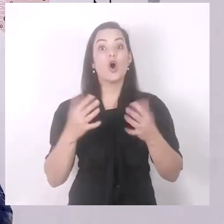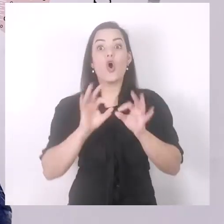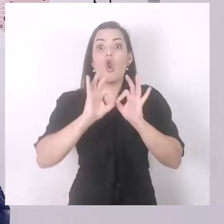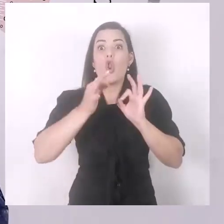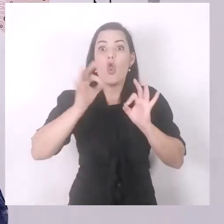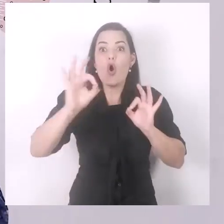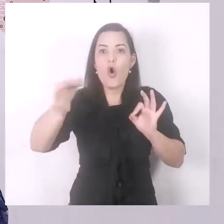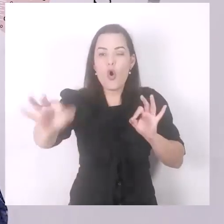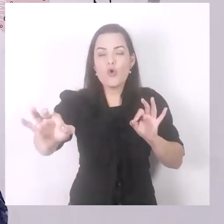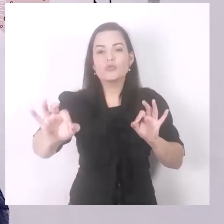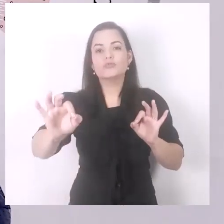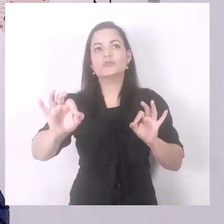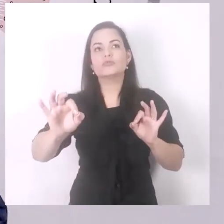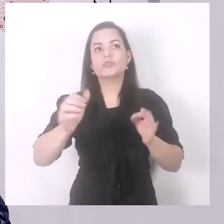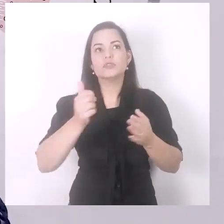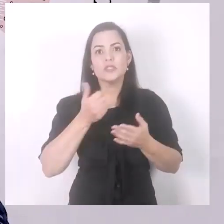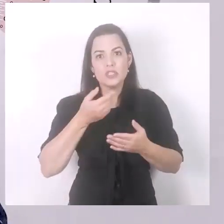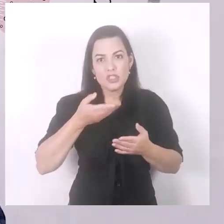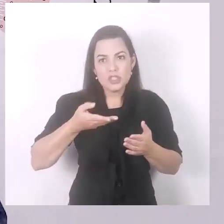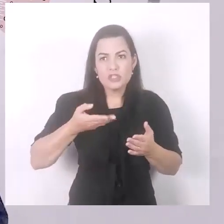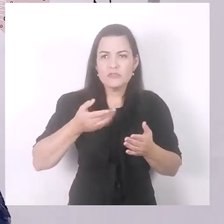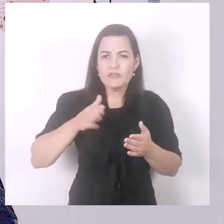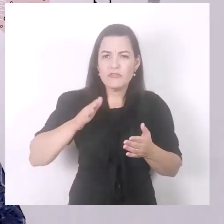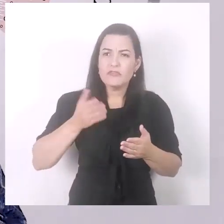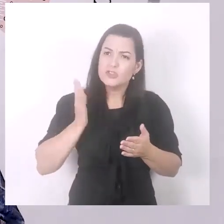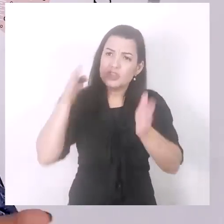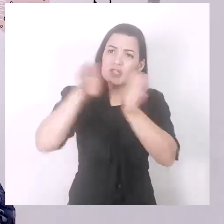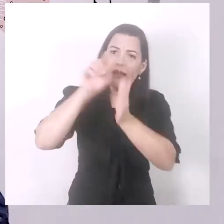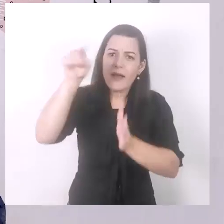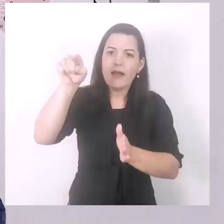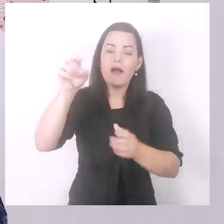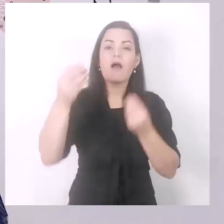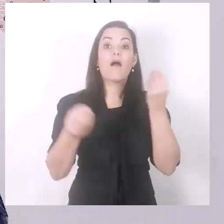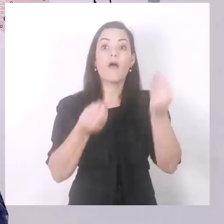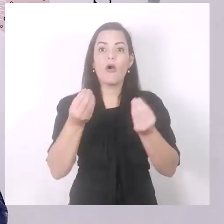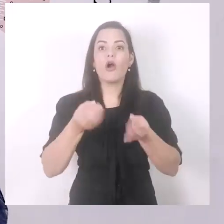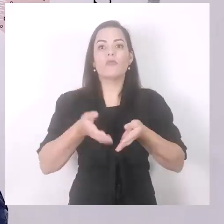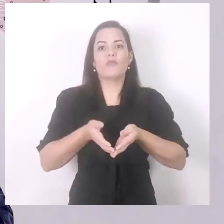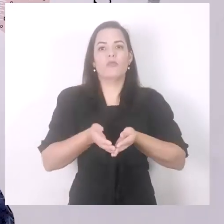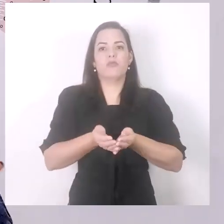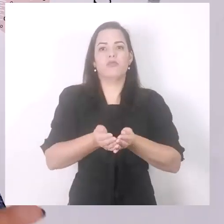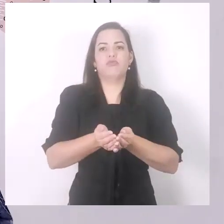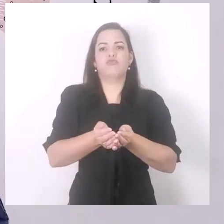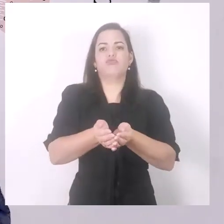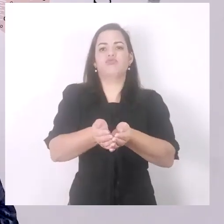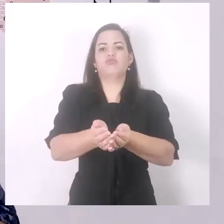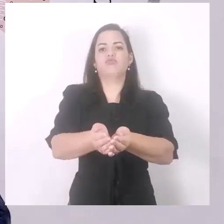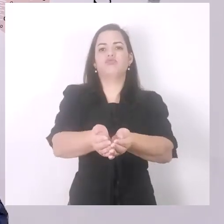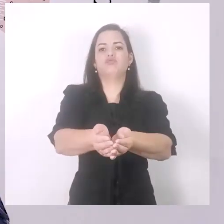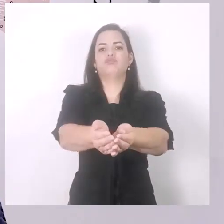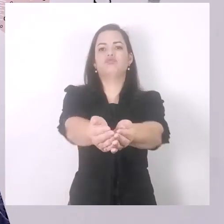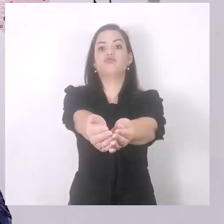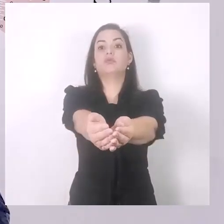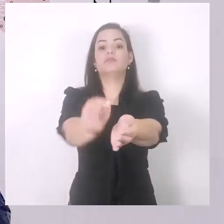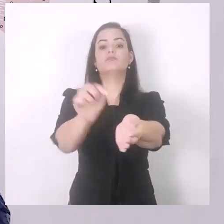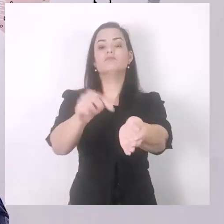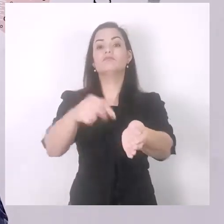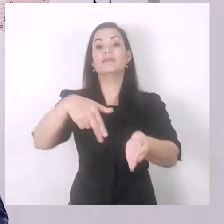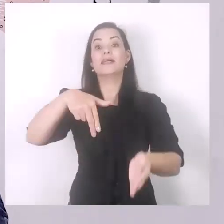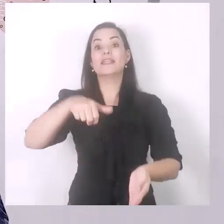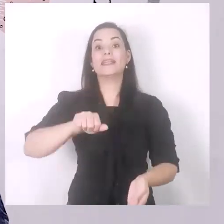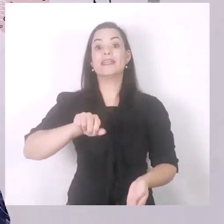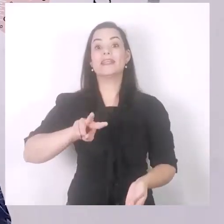os navios, que vocês já devem ter visto muitos por aí, por imagens em filmes ou até mesmo visto